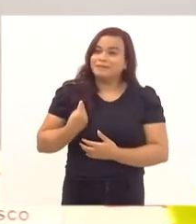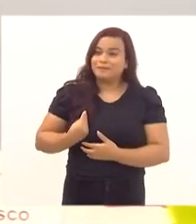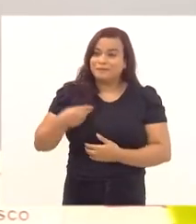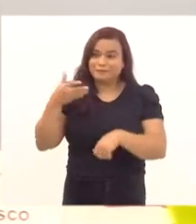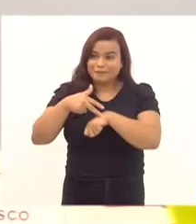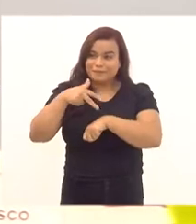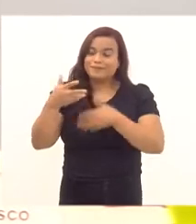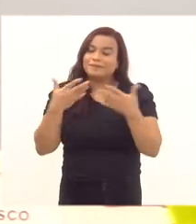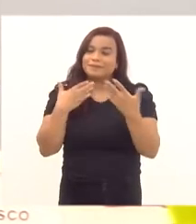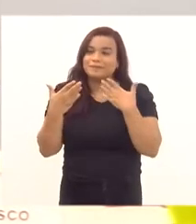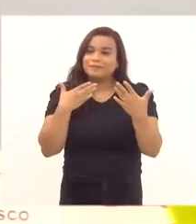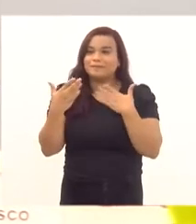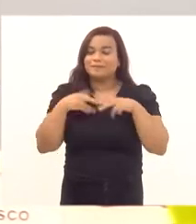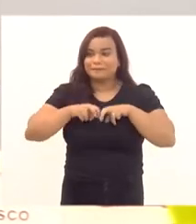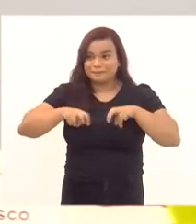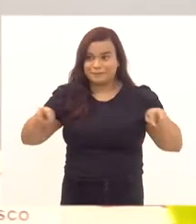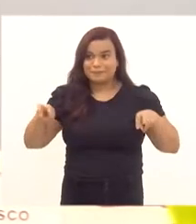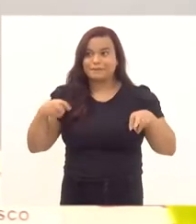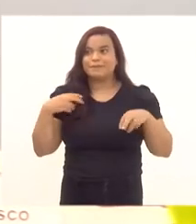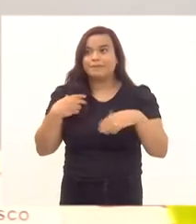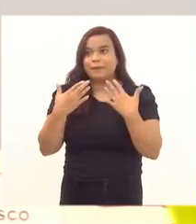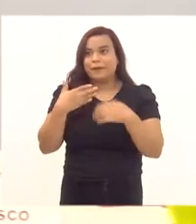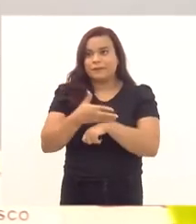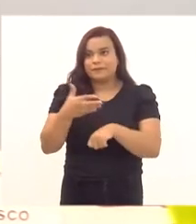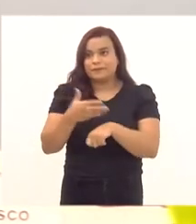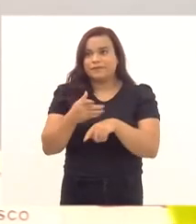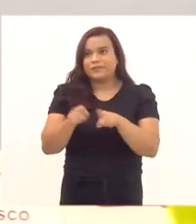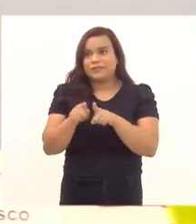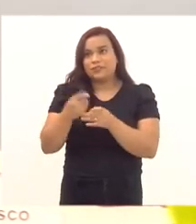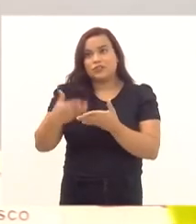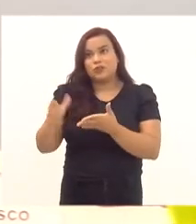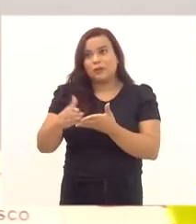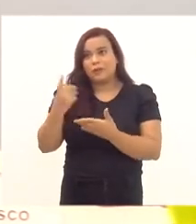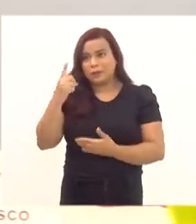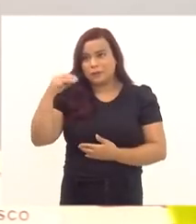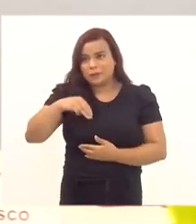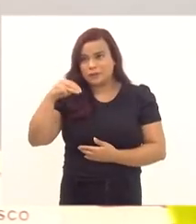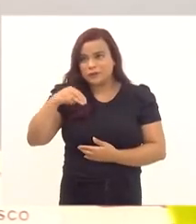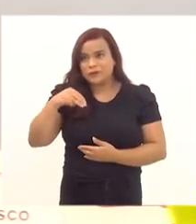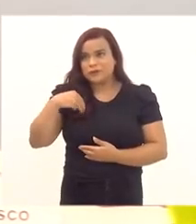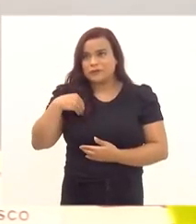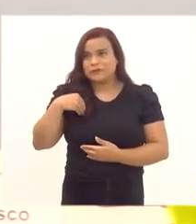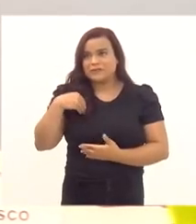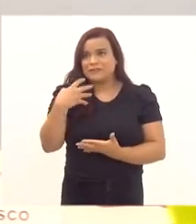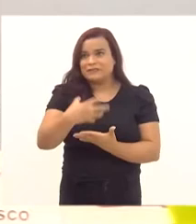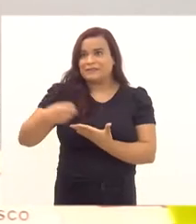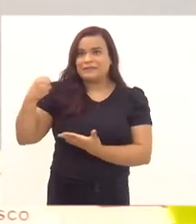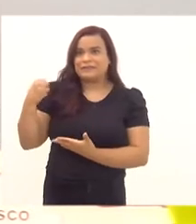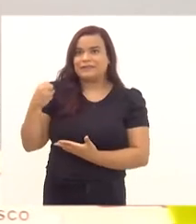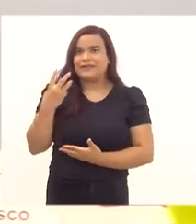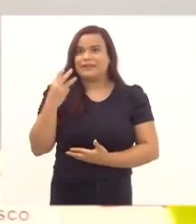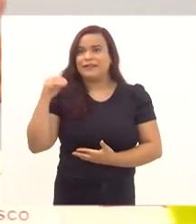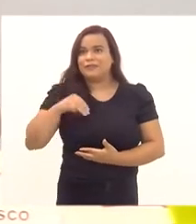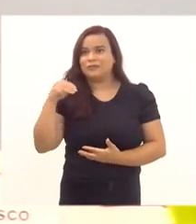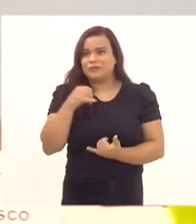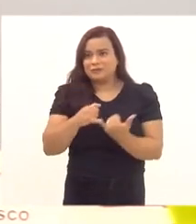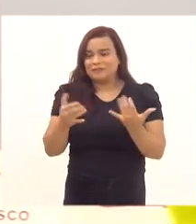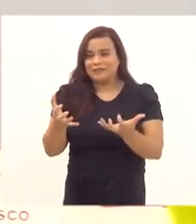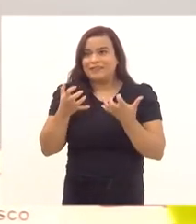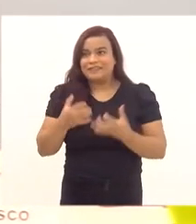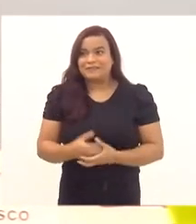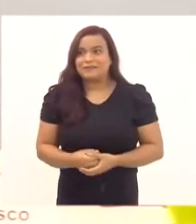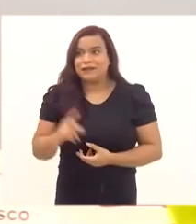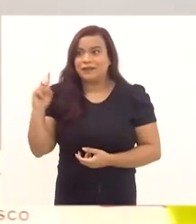e pela sua contribuição nessa mesa eu quero aproveitar que sobrou um minutinho para contrabandear três minutos e meio já que